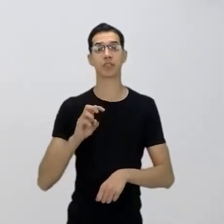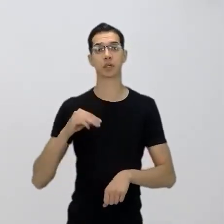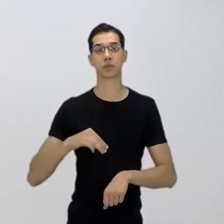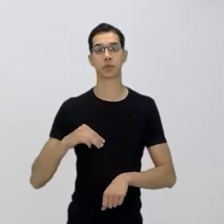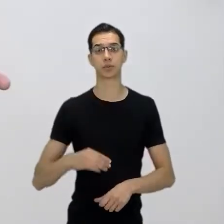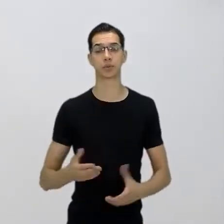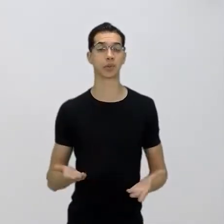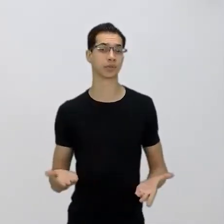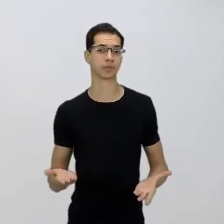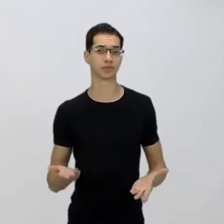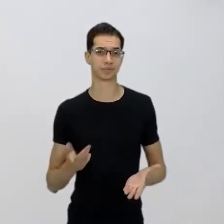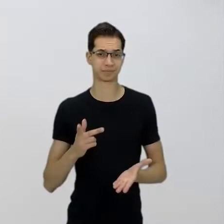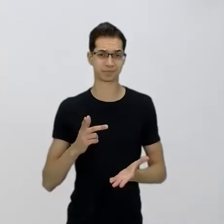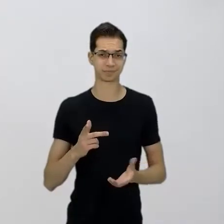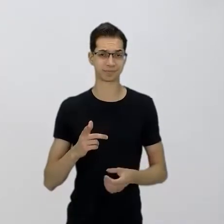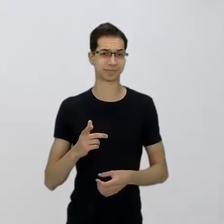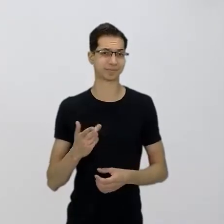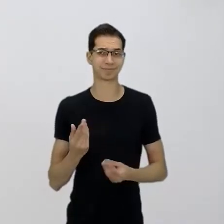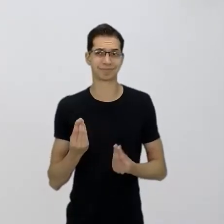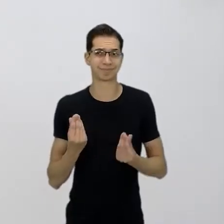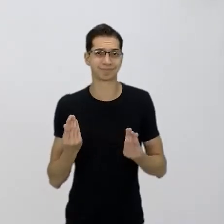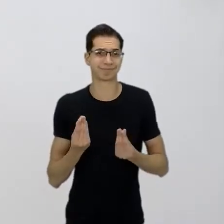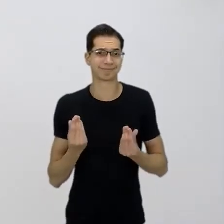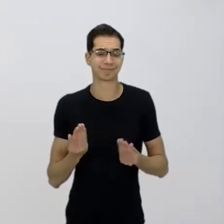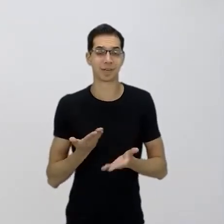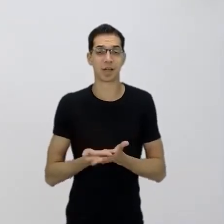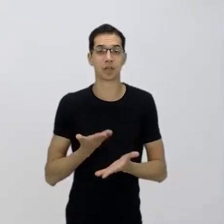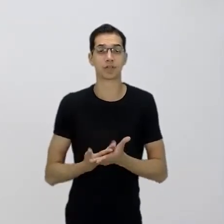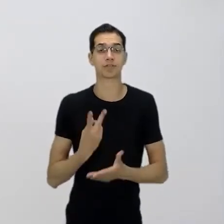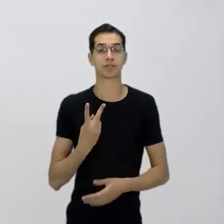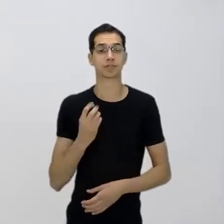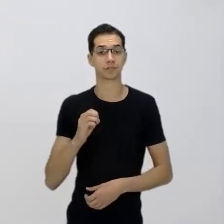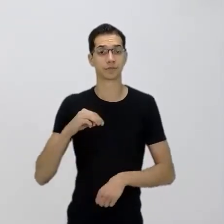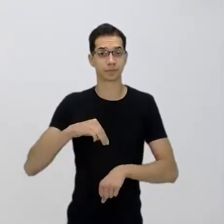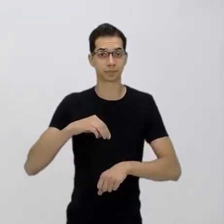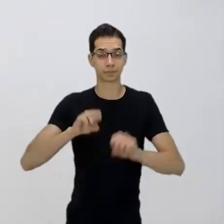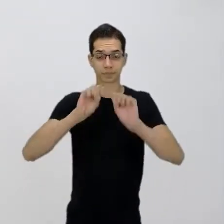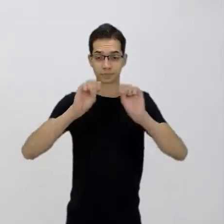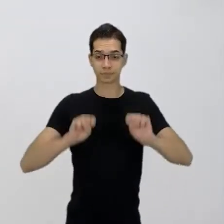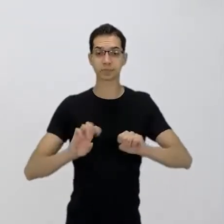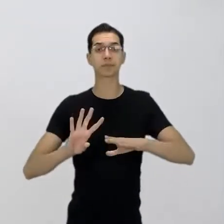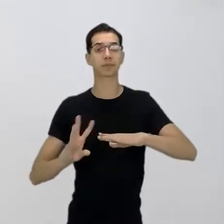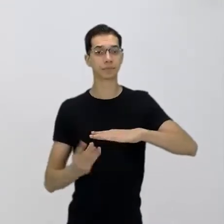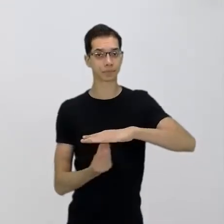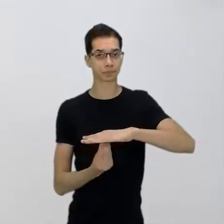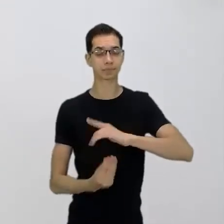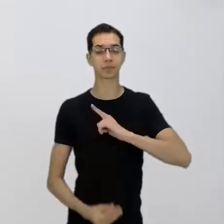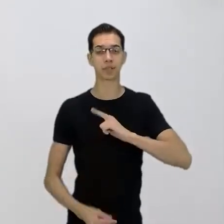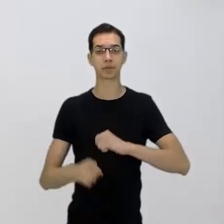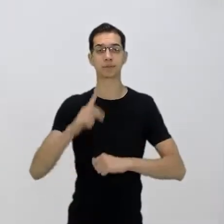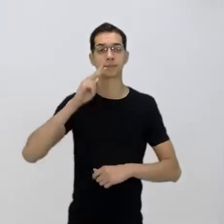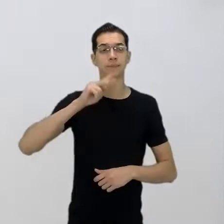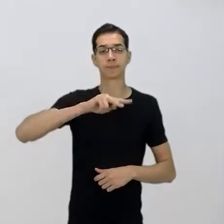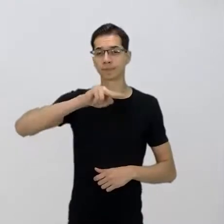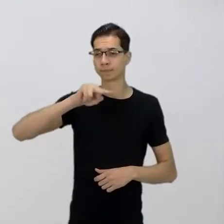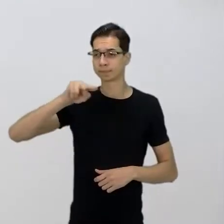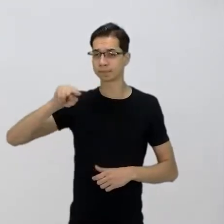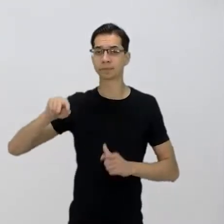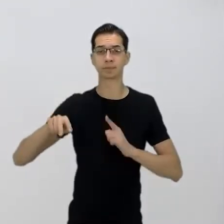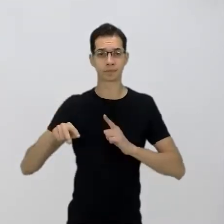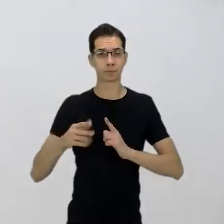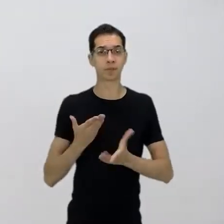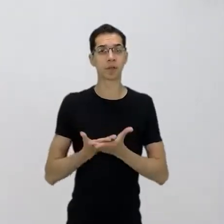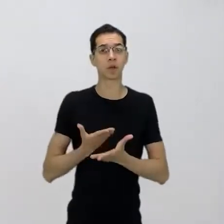minutos. Isso não é razoável, né? A aula que tem 20 minutos, ela vai para o sistema, vai para o repositório, você pode ler lá, tem as aulas